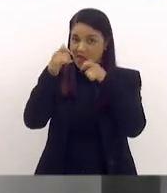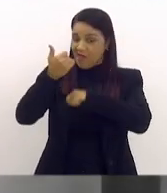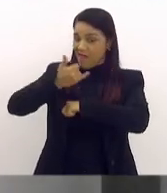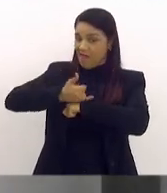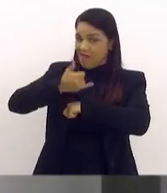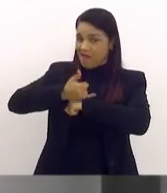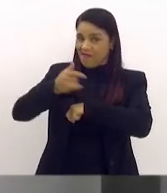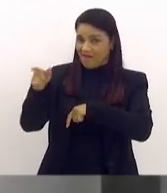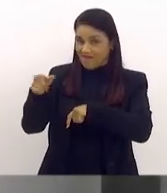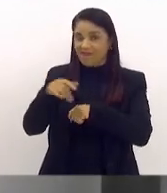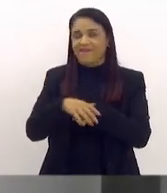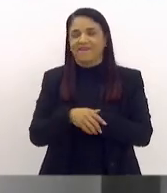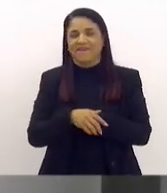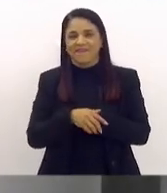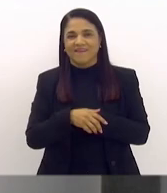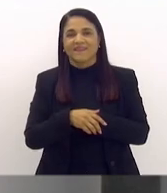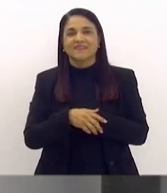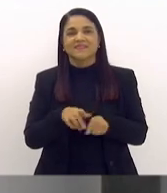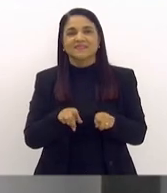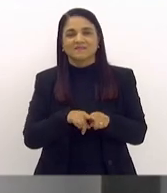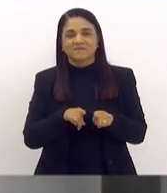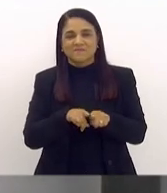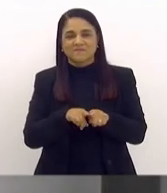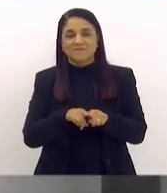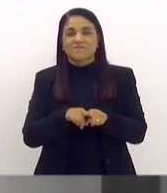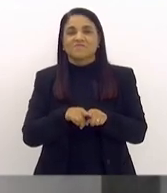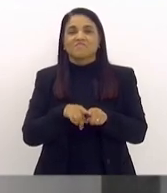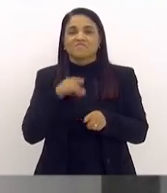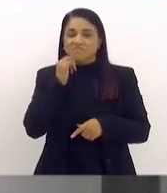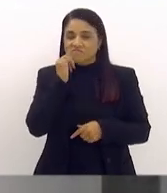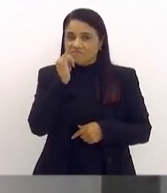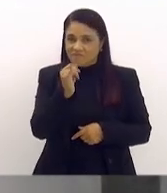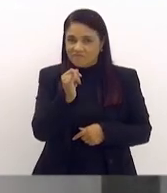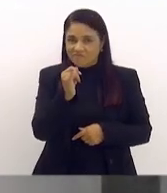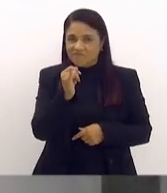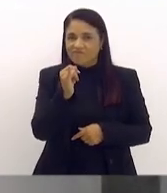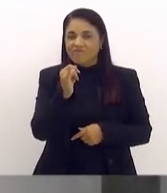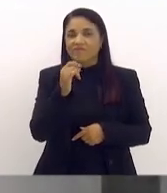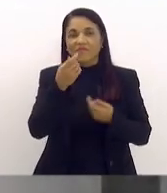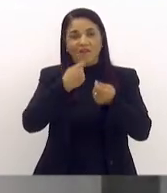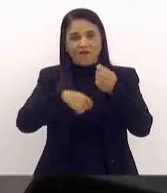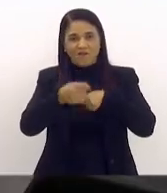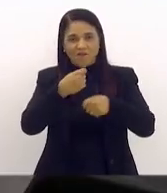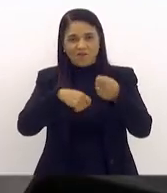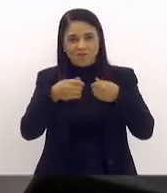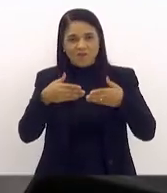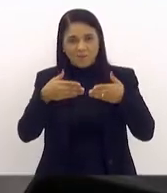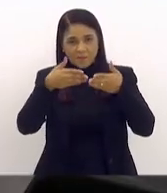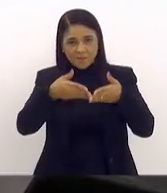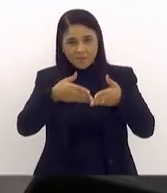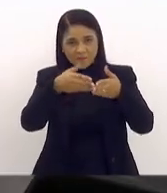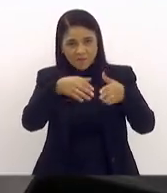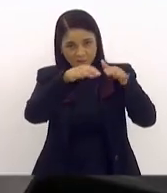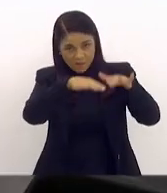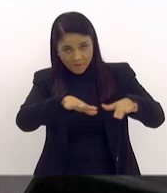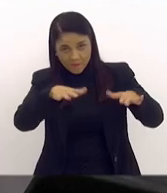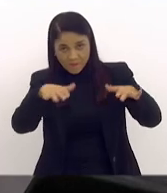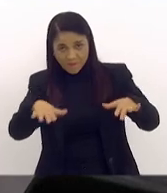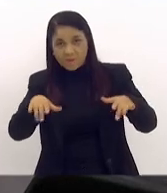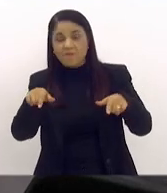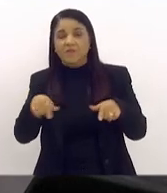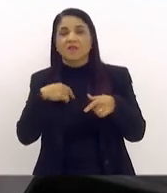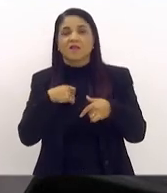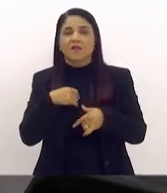volta redonda e a gente sempre fala né quando quando trata da economia do mar e eu dou muito exemplo